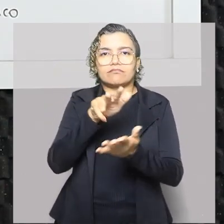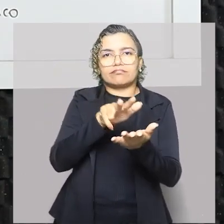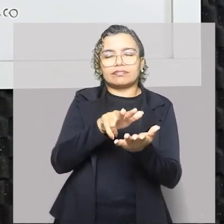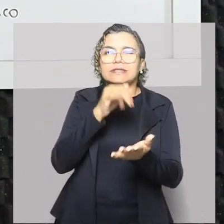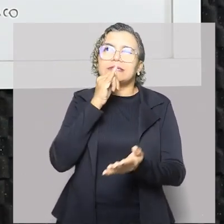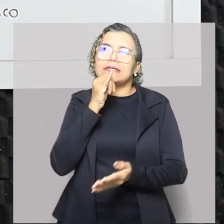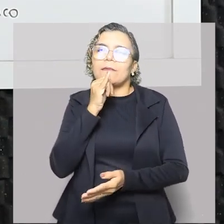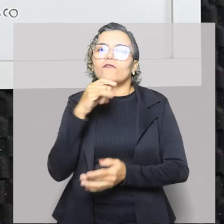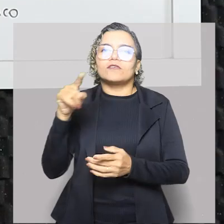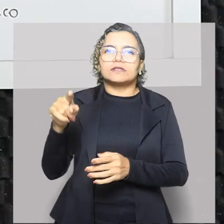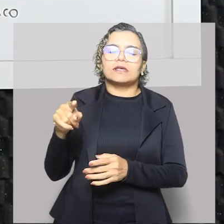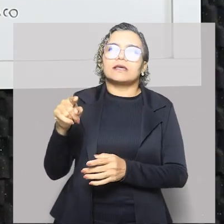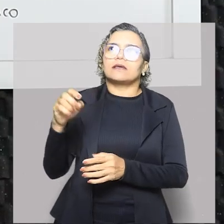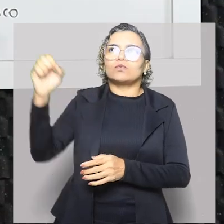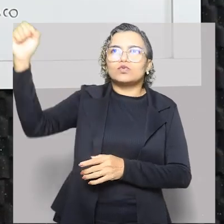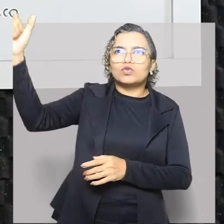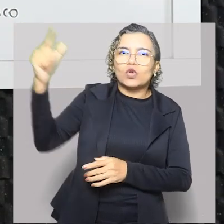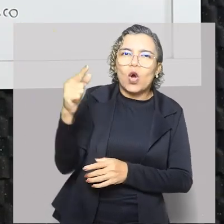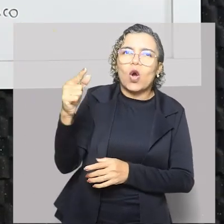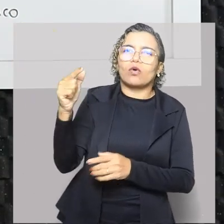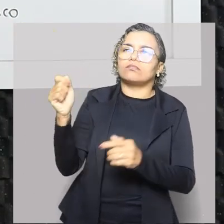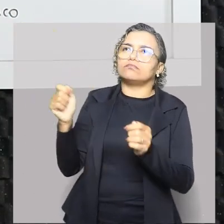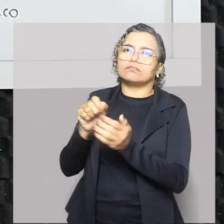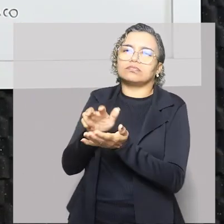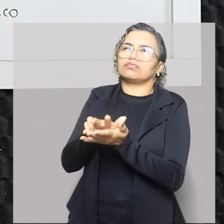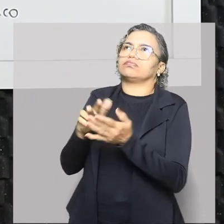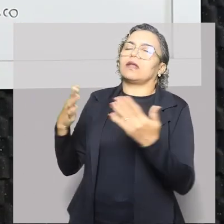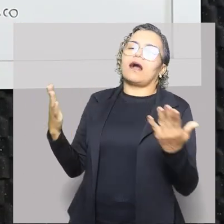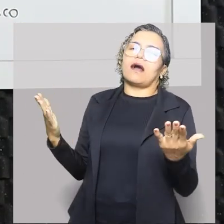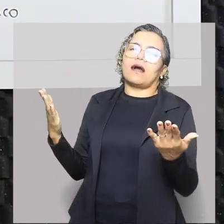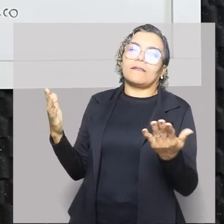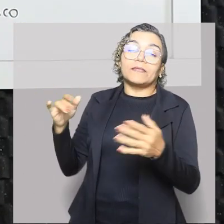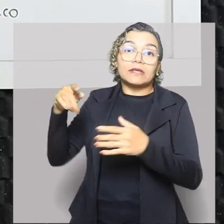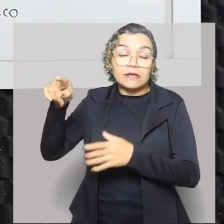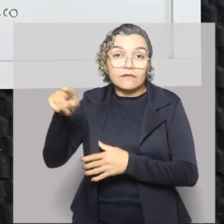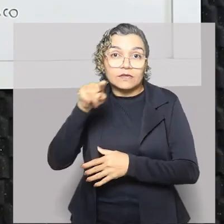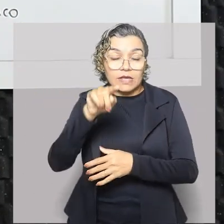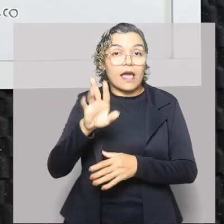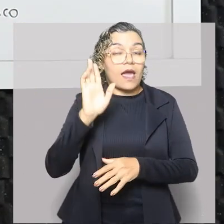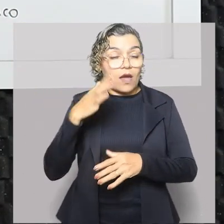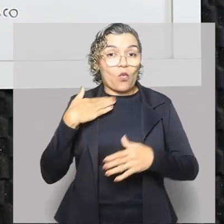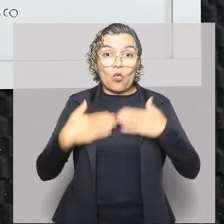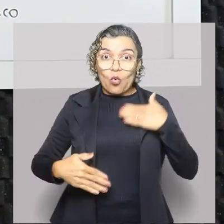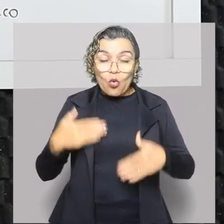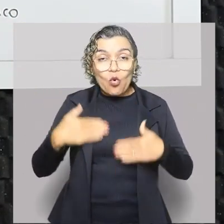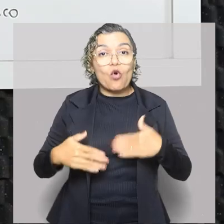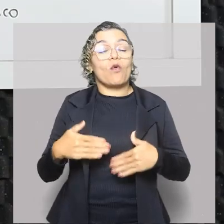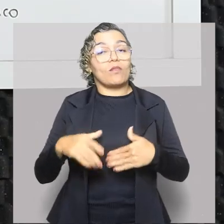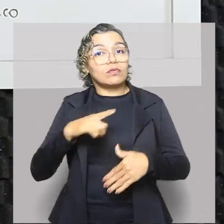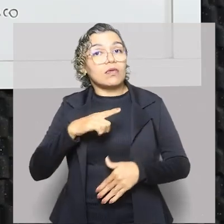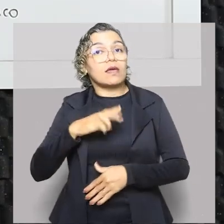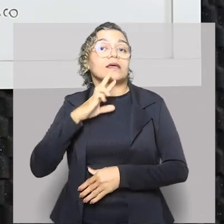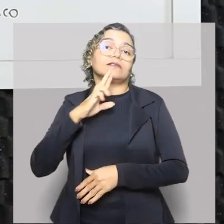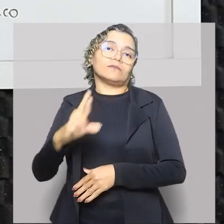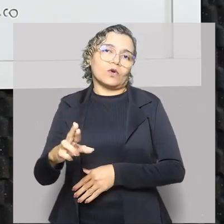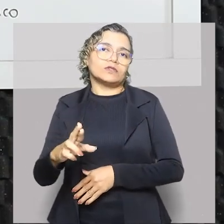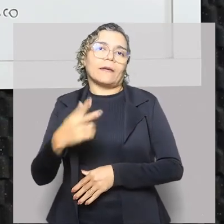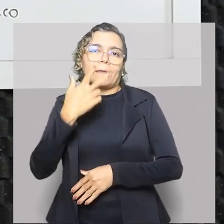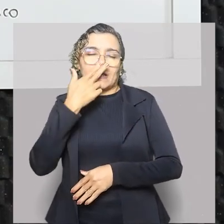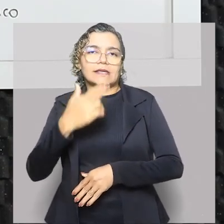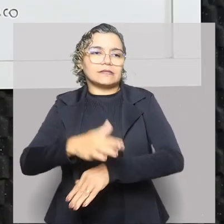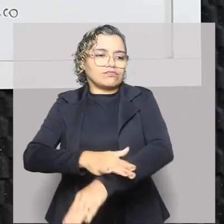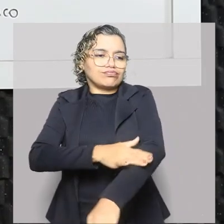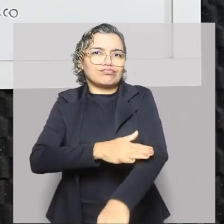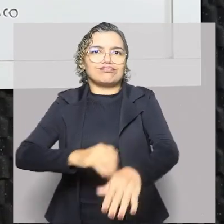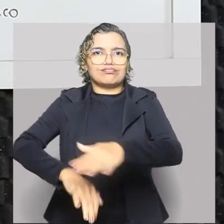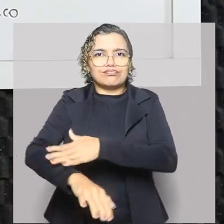você também vai ter uma resposta, né? A gente vai lá, pegar sol, ficar bronzeado. Isso é uma resposta do nosso corpo, né? Criar ali uma camada de proteção a